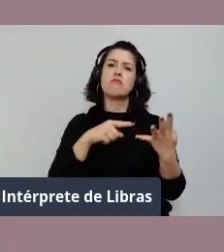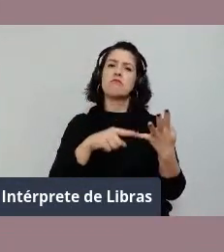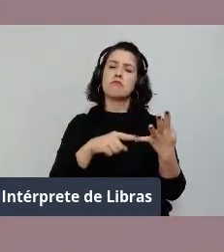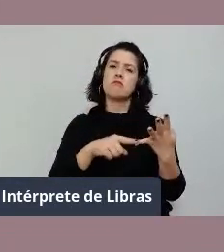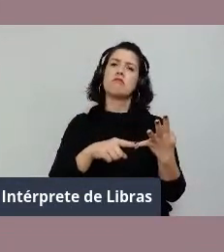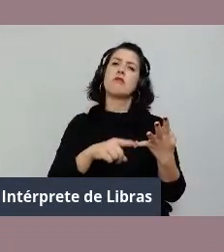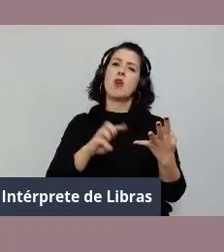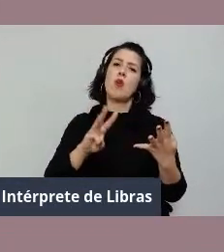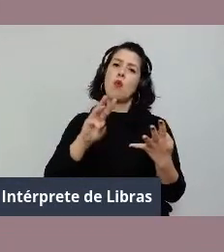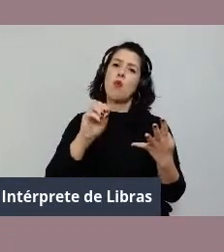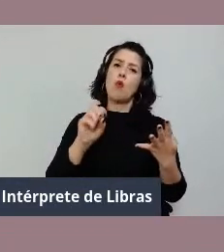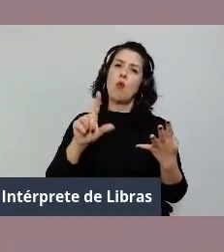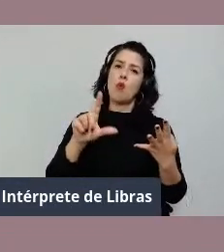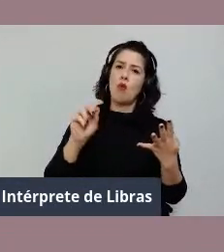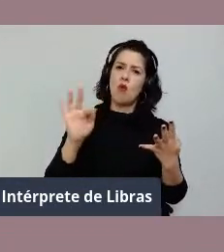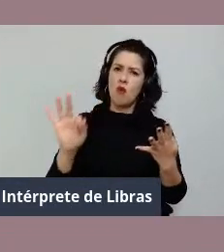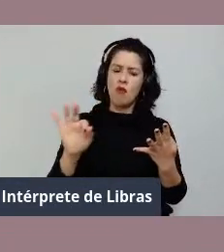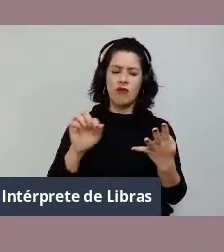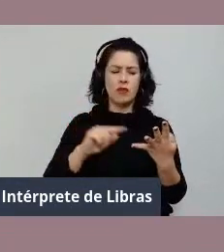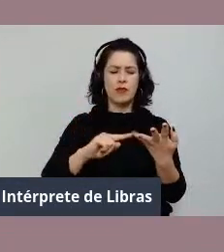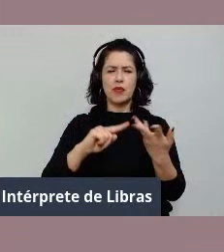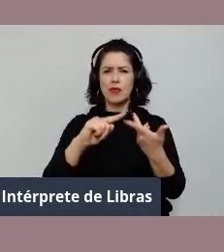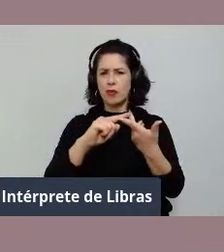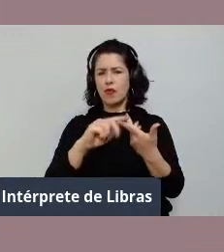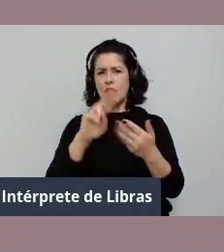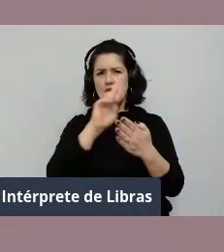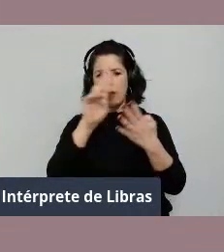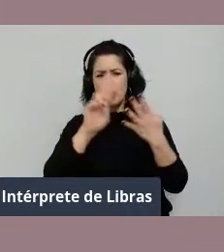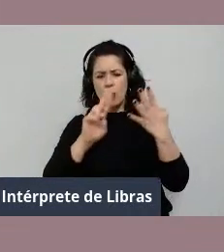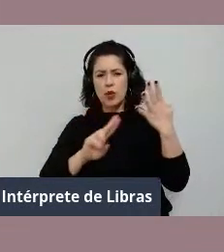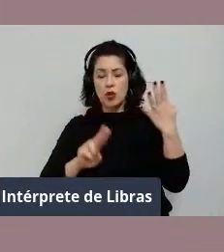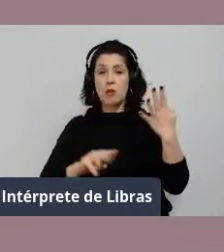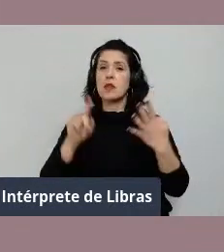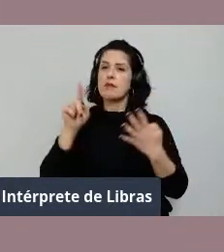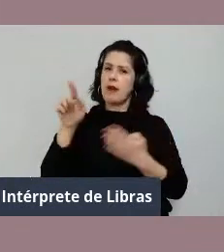Virginia Woolf e muitos outros.